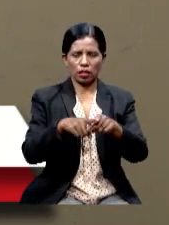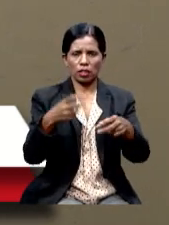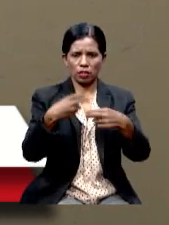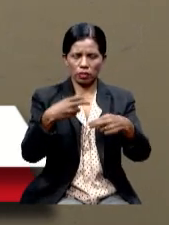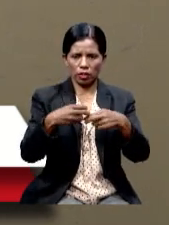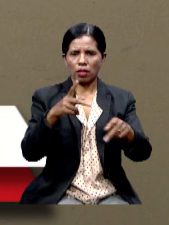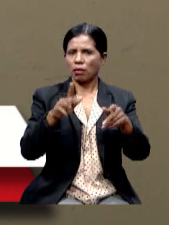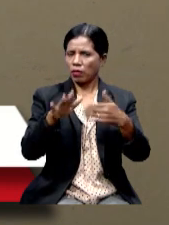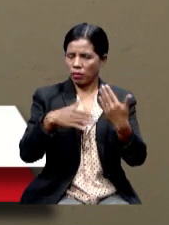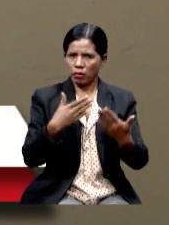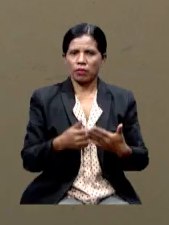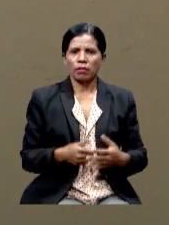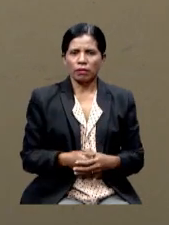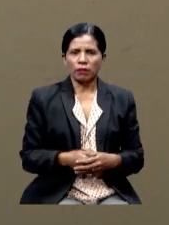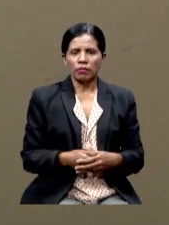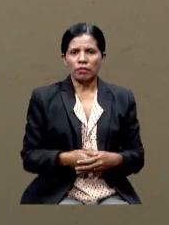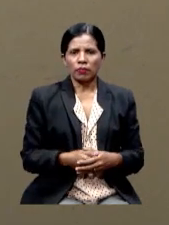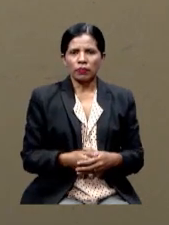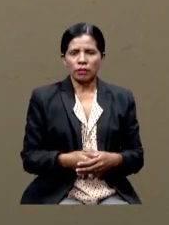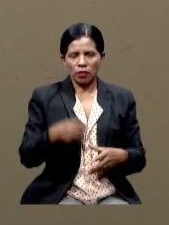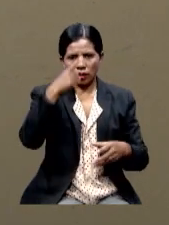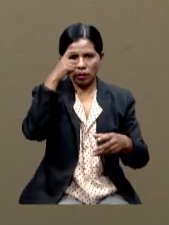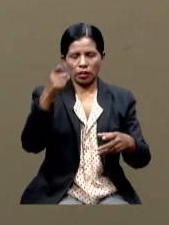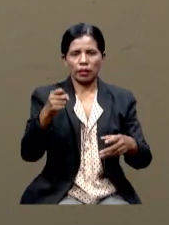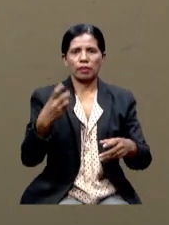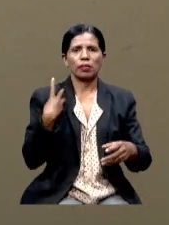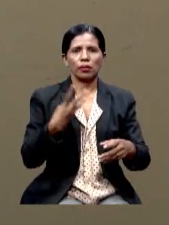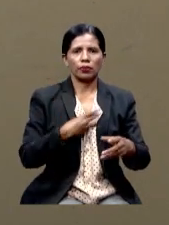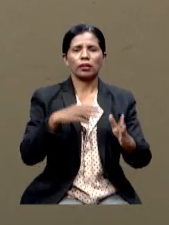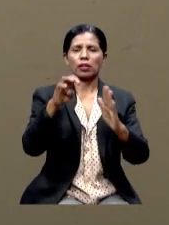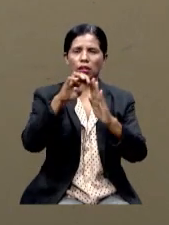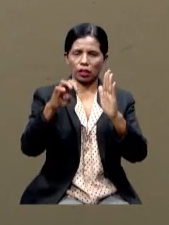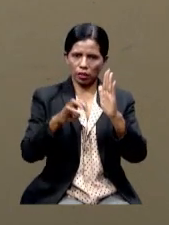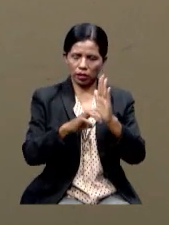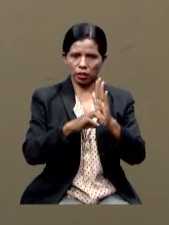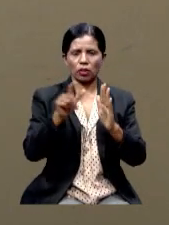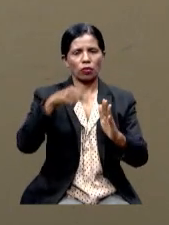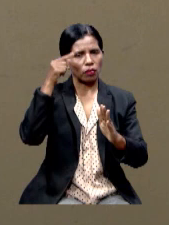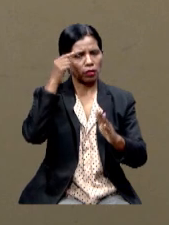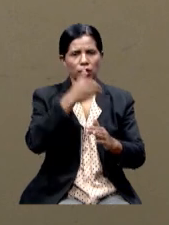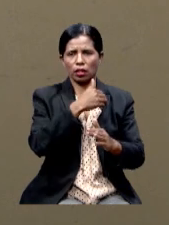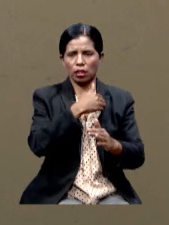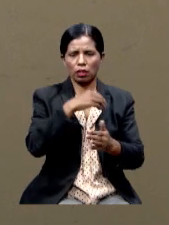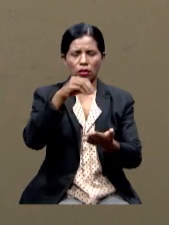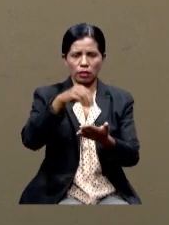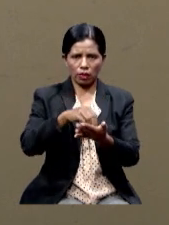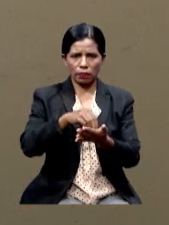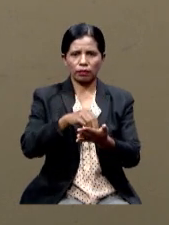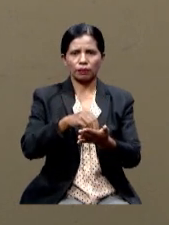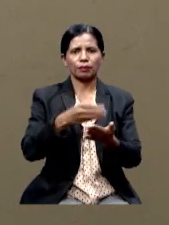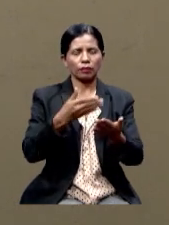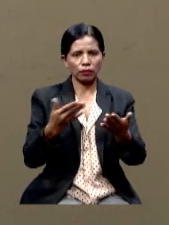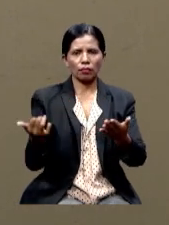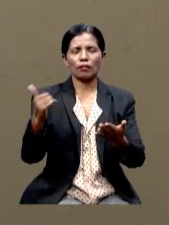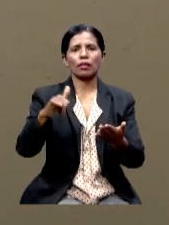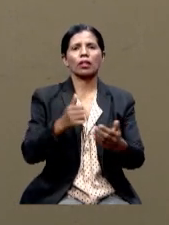saúde. Tamba osi ite nene estado rasa ite nene governo rasa garante kato produto hira kene